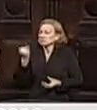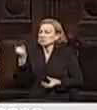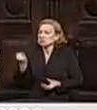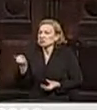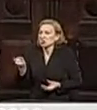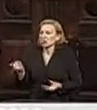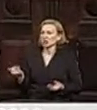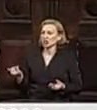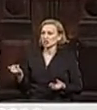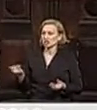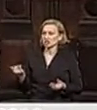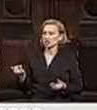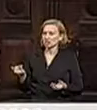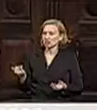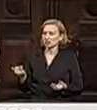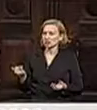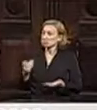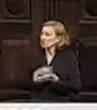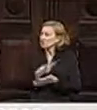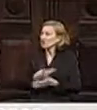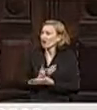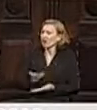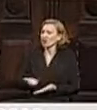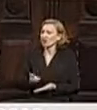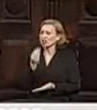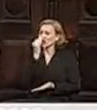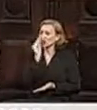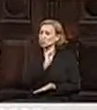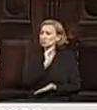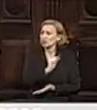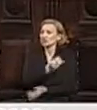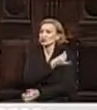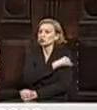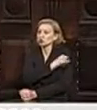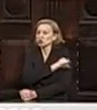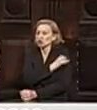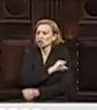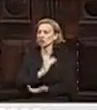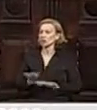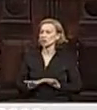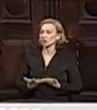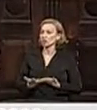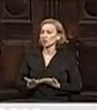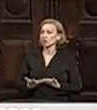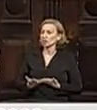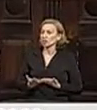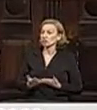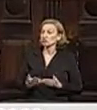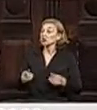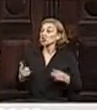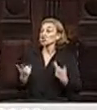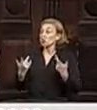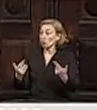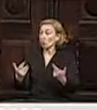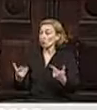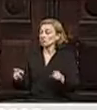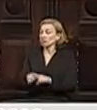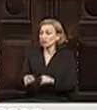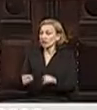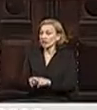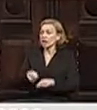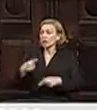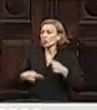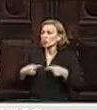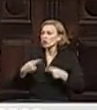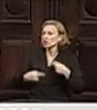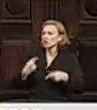o governo federal tem tratado o Estado do Rio de Janeiro. E não é diferente na política de segurança pública. Provavelmente,